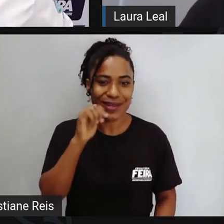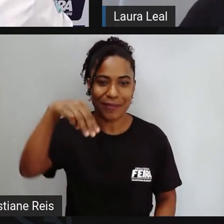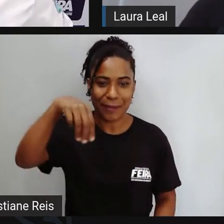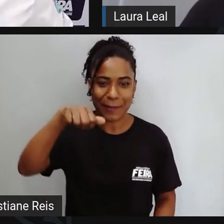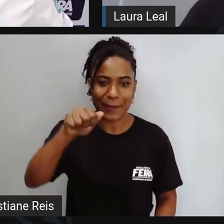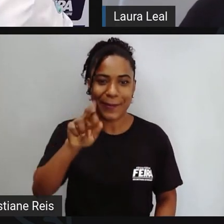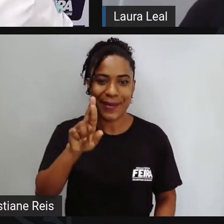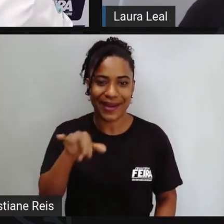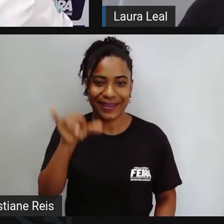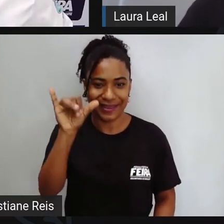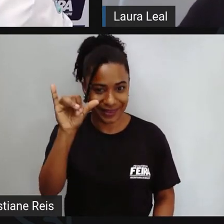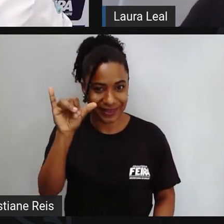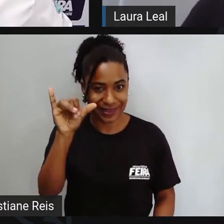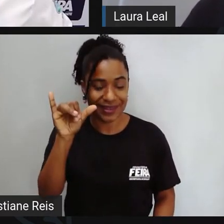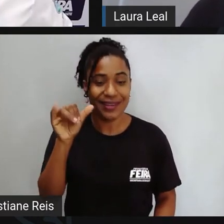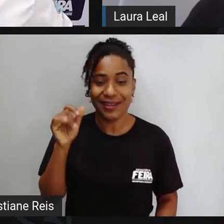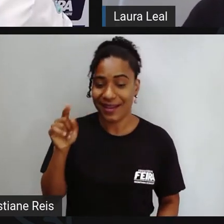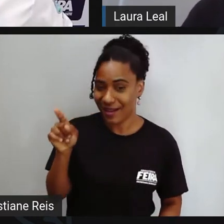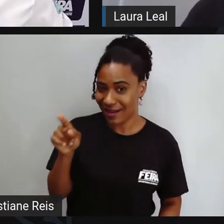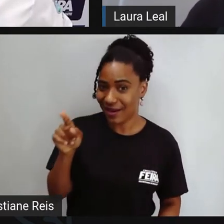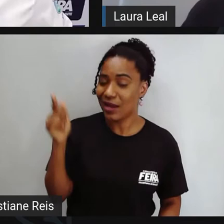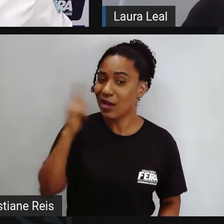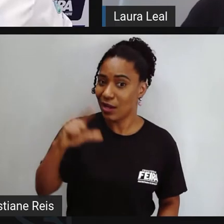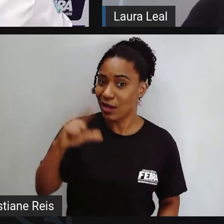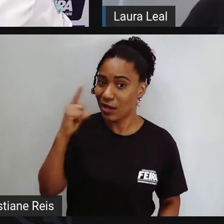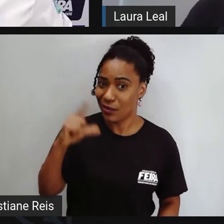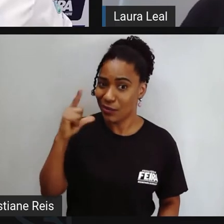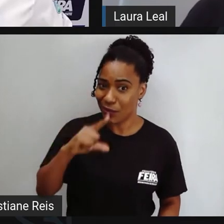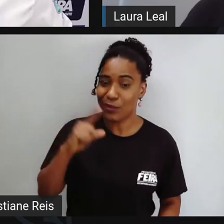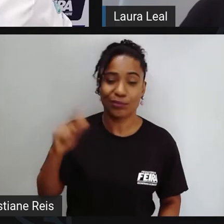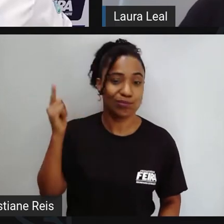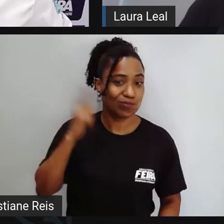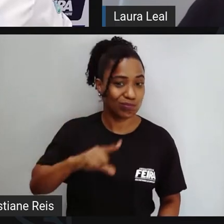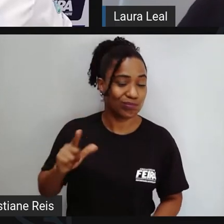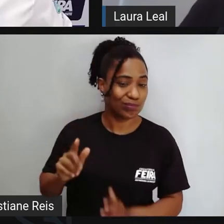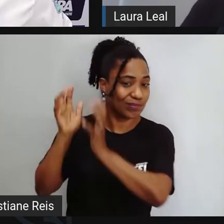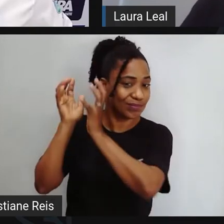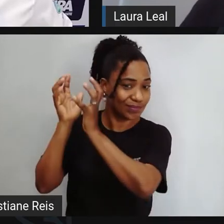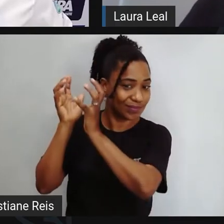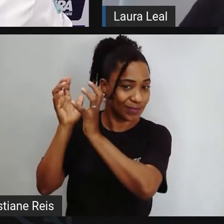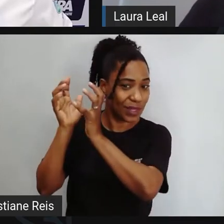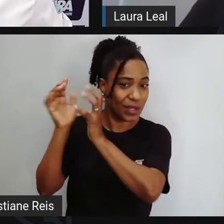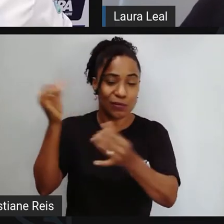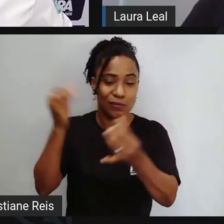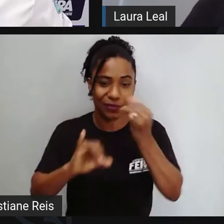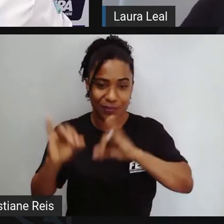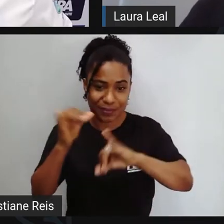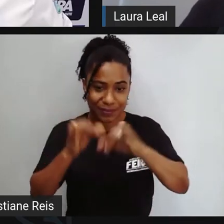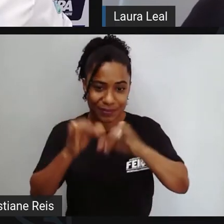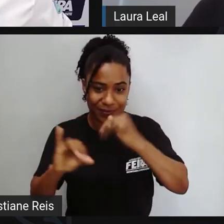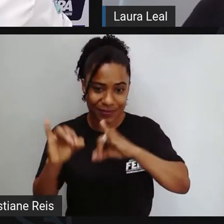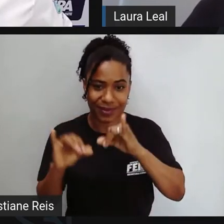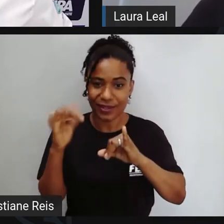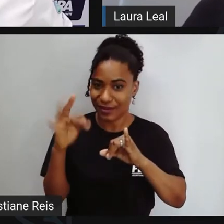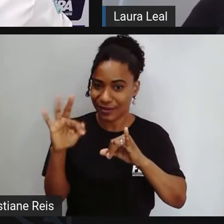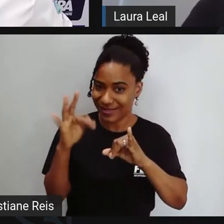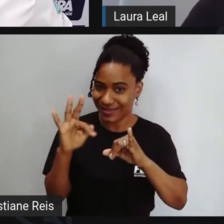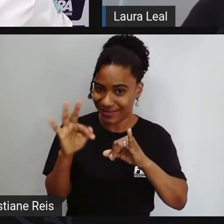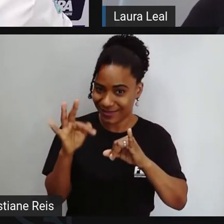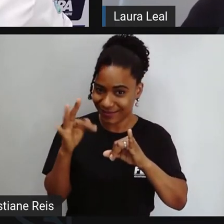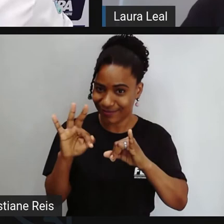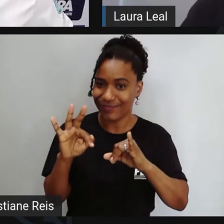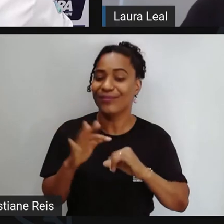Única pesquisadora a ganhar dois Nobéis, um de Física e um de Química. Uma gigantesca pesquisadora